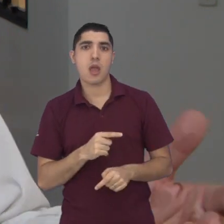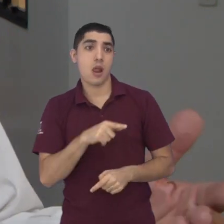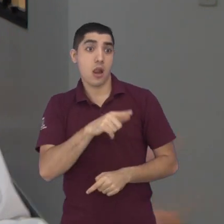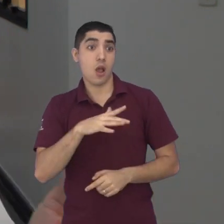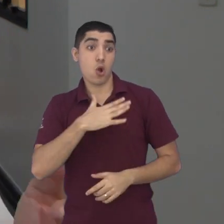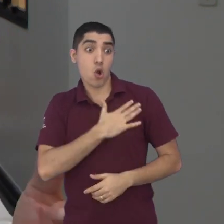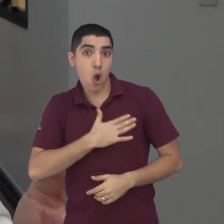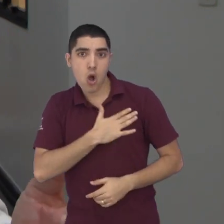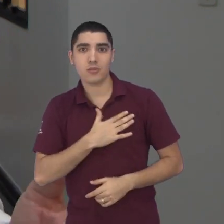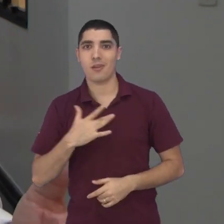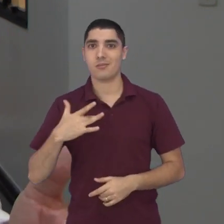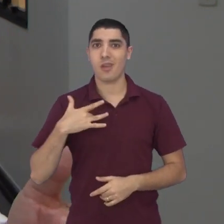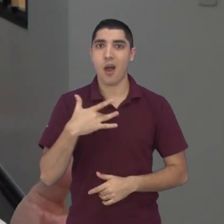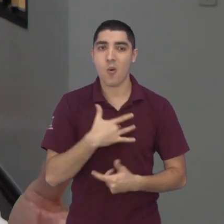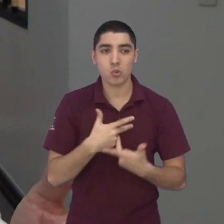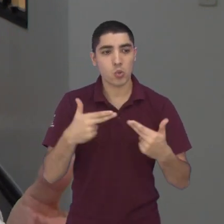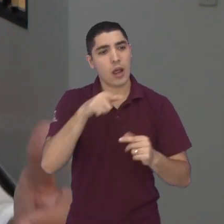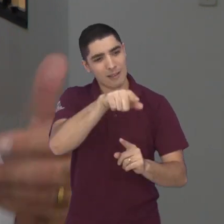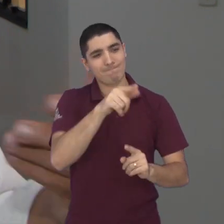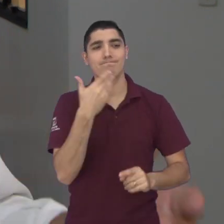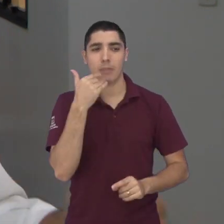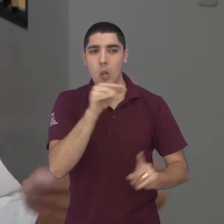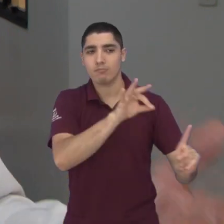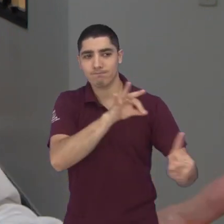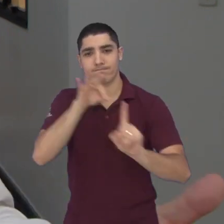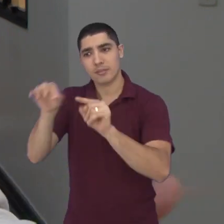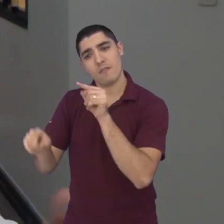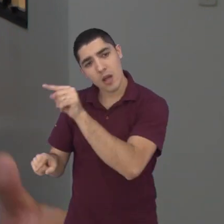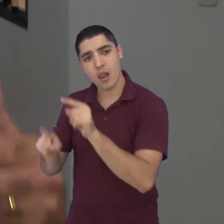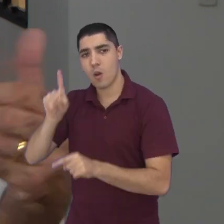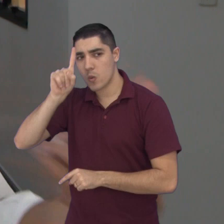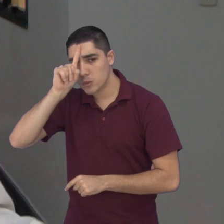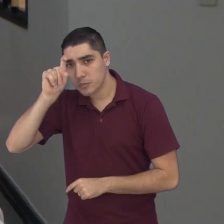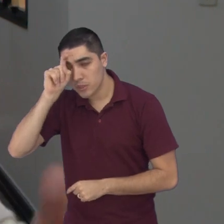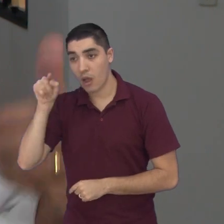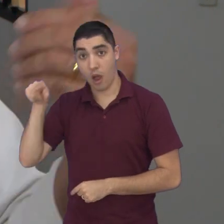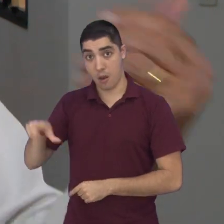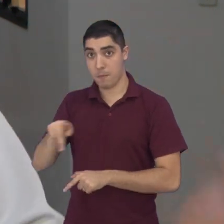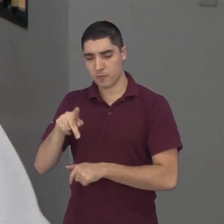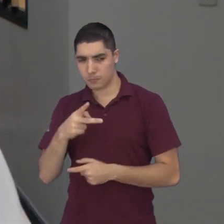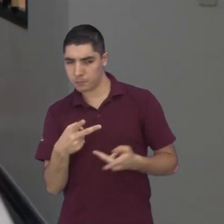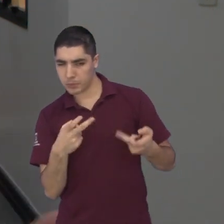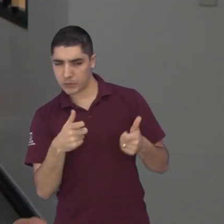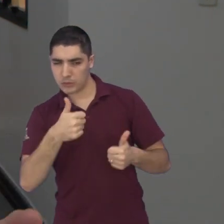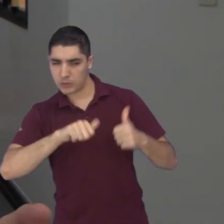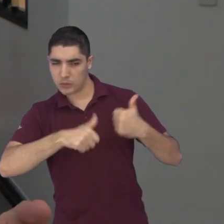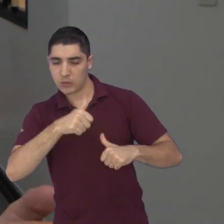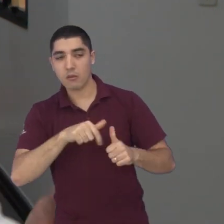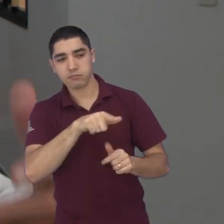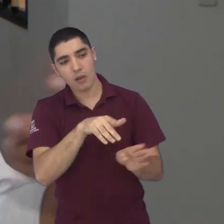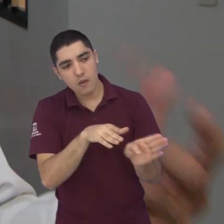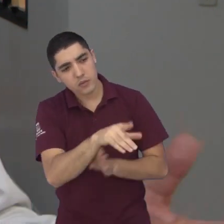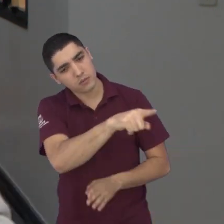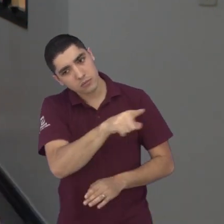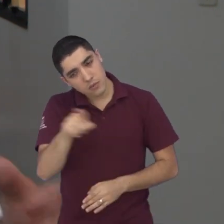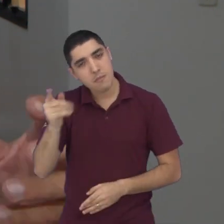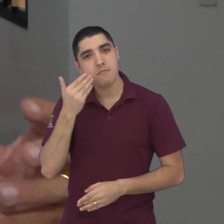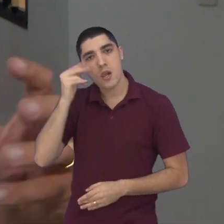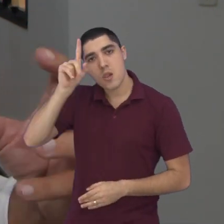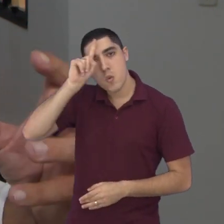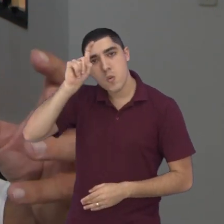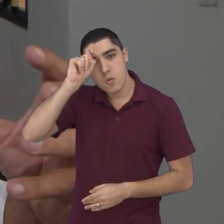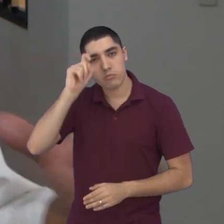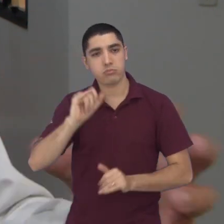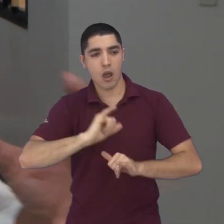outras áreas né Por exemplo própria saúde né para unidades básicas de saúde para fazer avaliações avaliações físicas também né testes quando ele